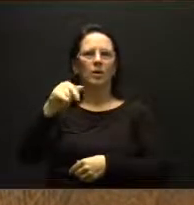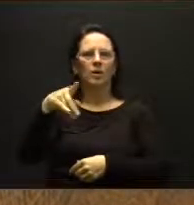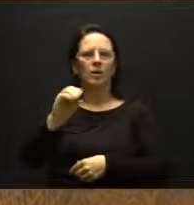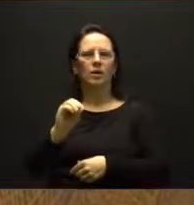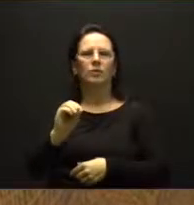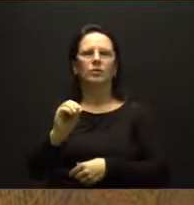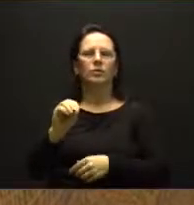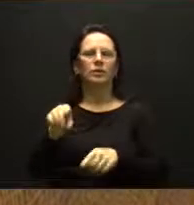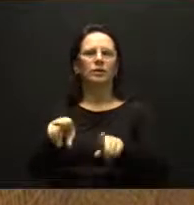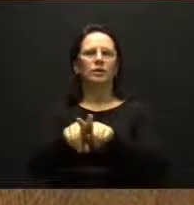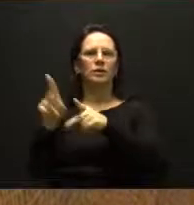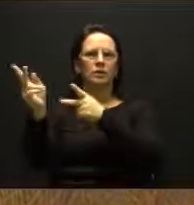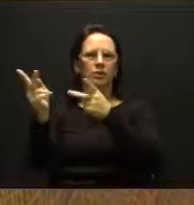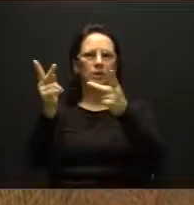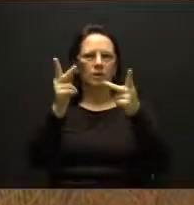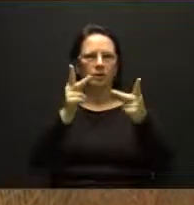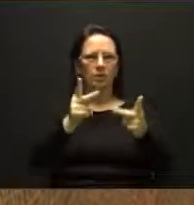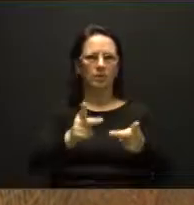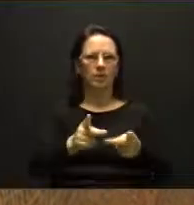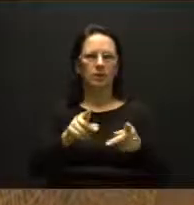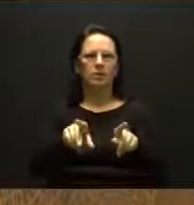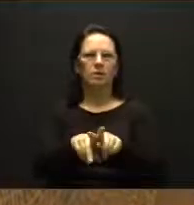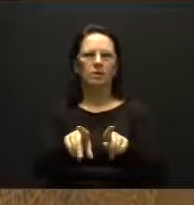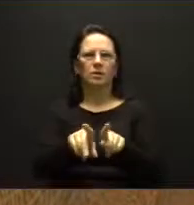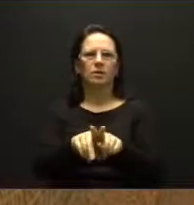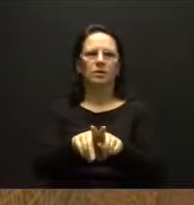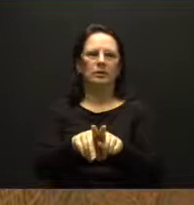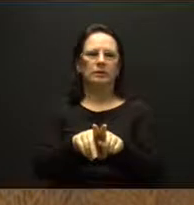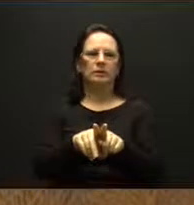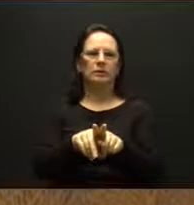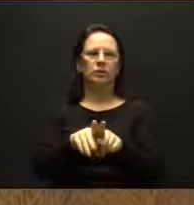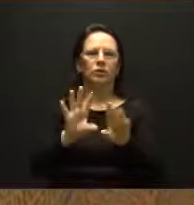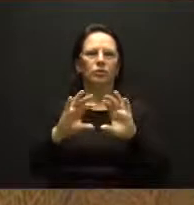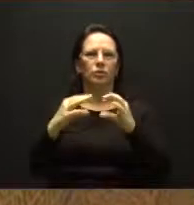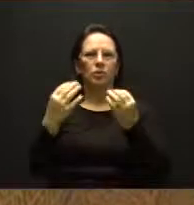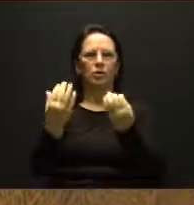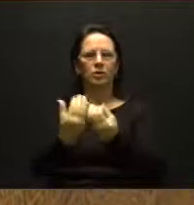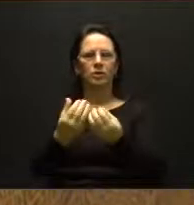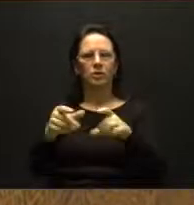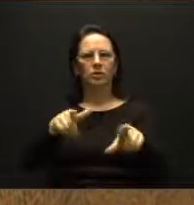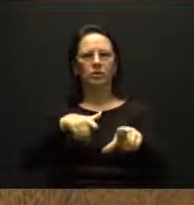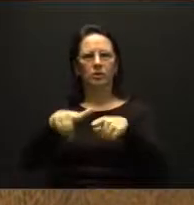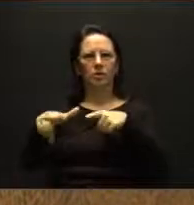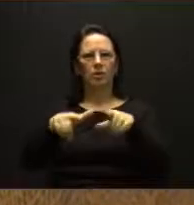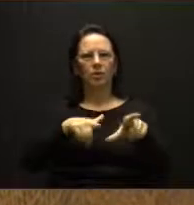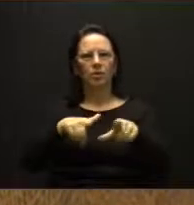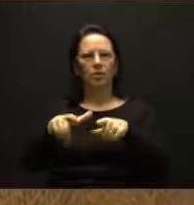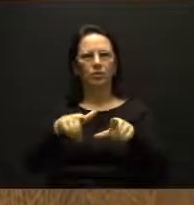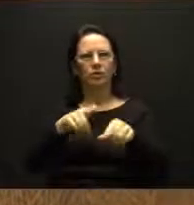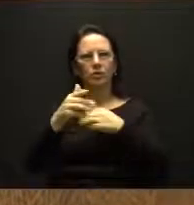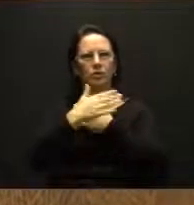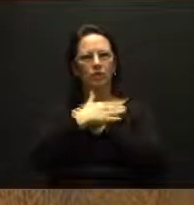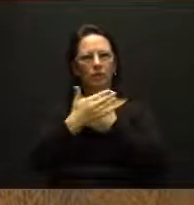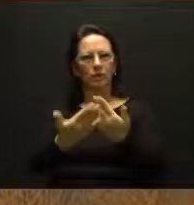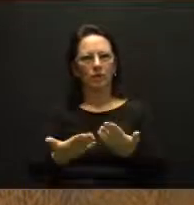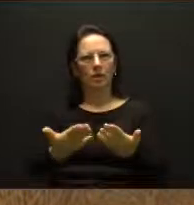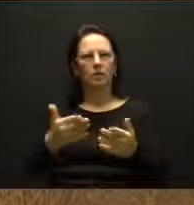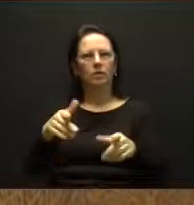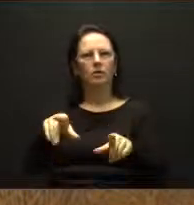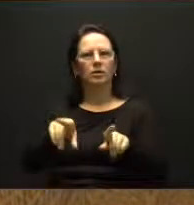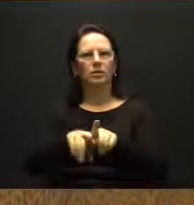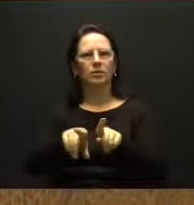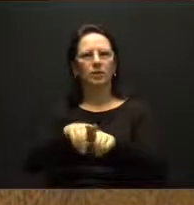do nascimento marques ambos representando a comissão dos trabalhadores empregados cubatão sem o